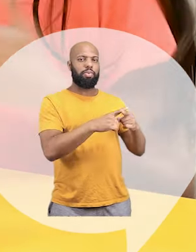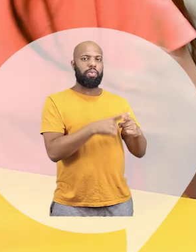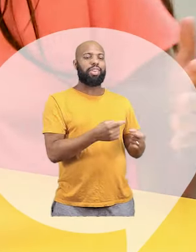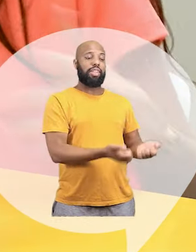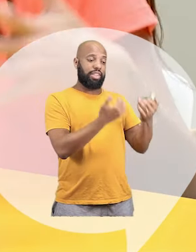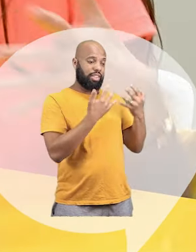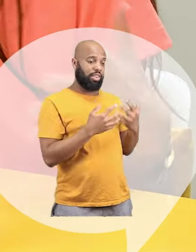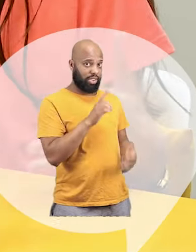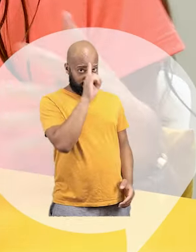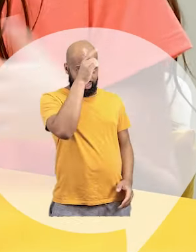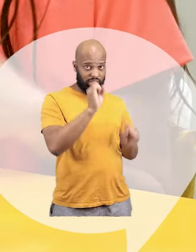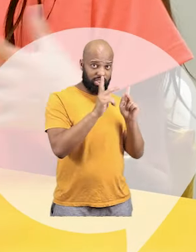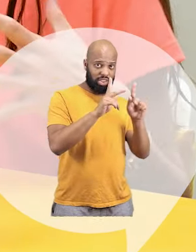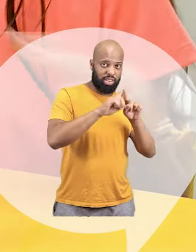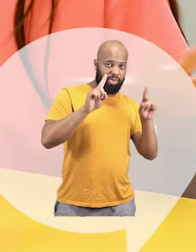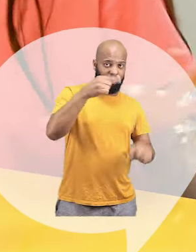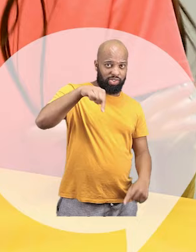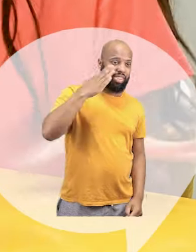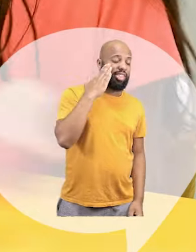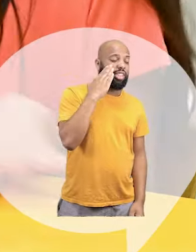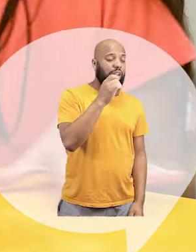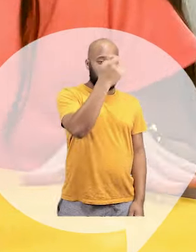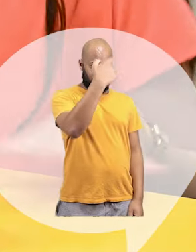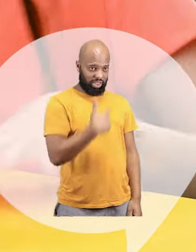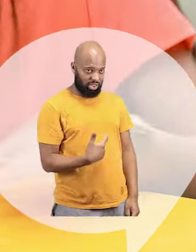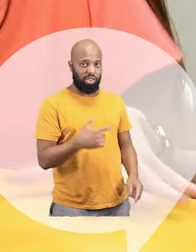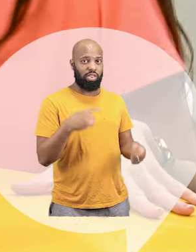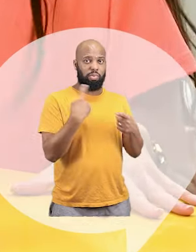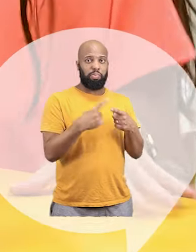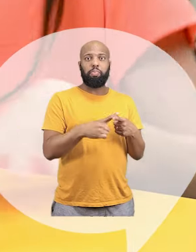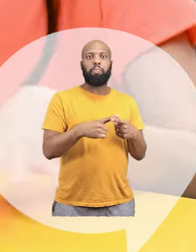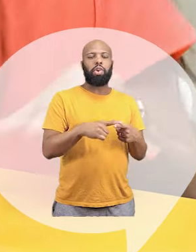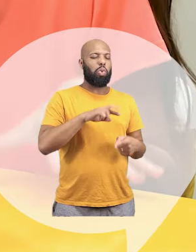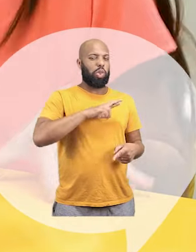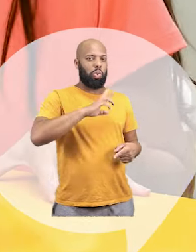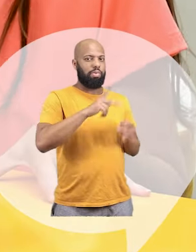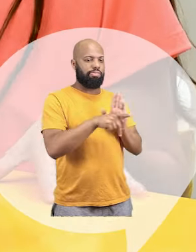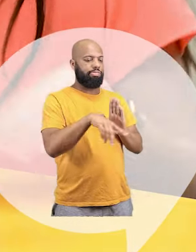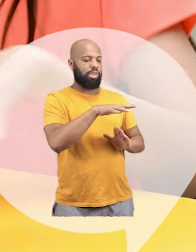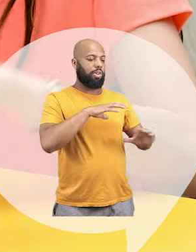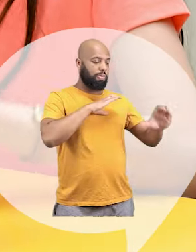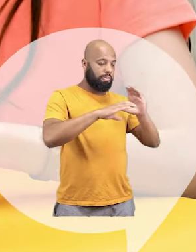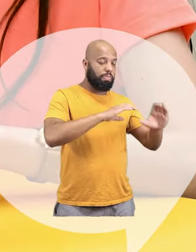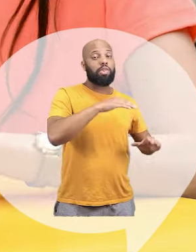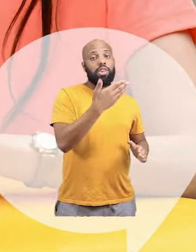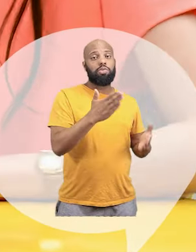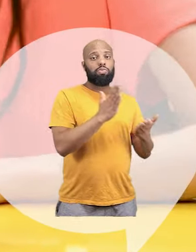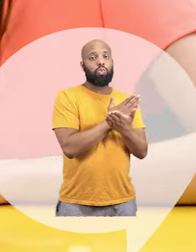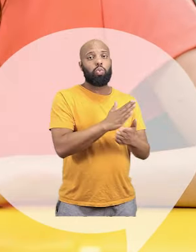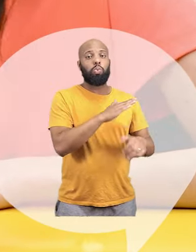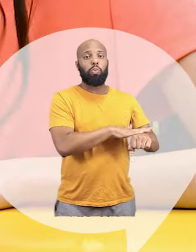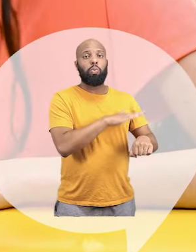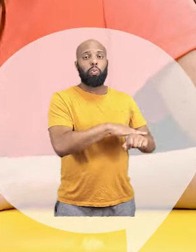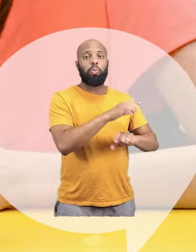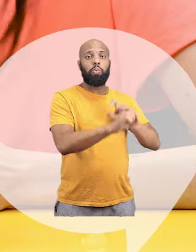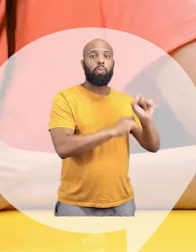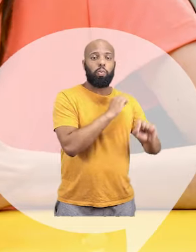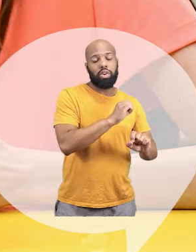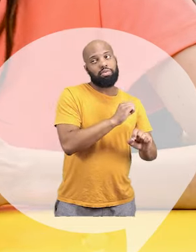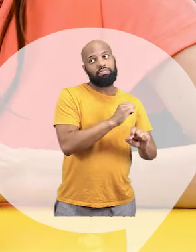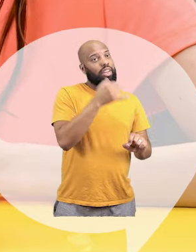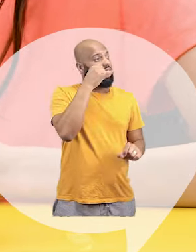deram essa ideia e a gente beleza mas vocês estão entendendo Quem somos nós né Então nós não somos as pessoas e isso talvez em algum lugar